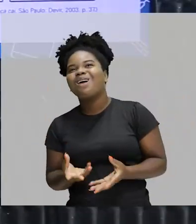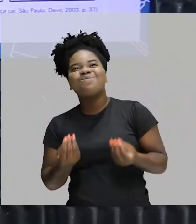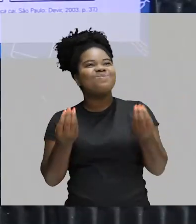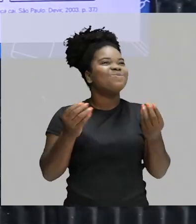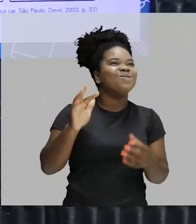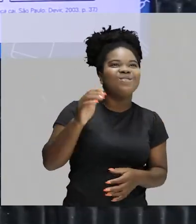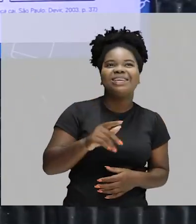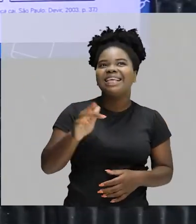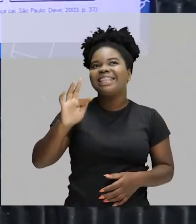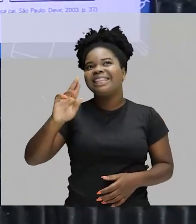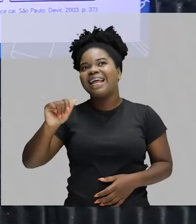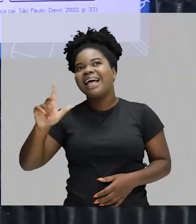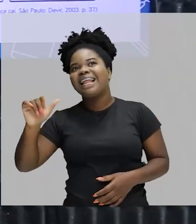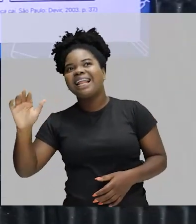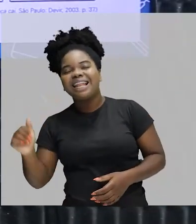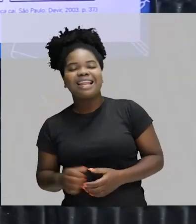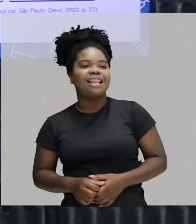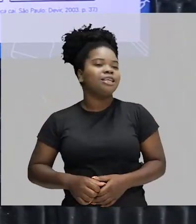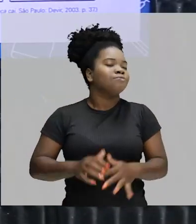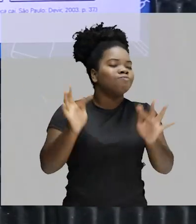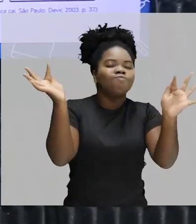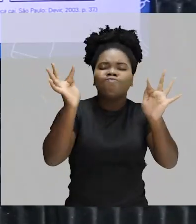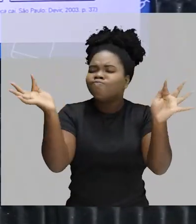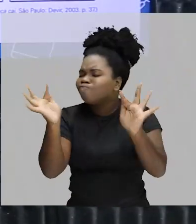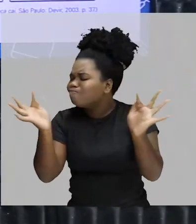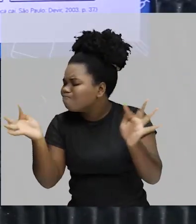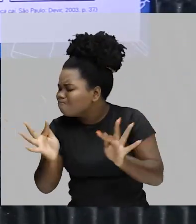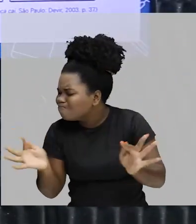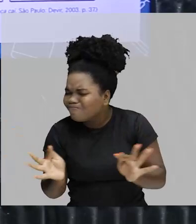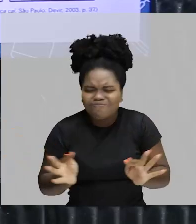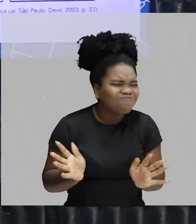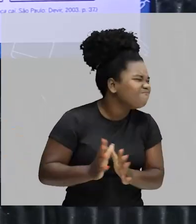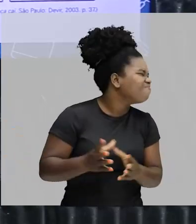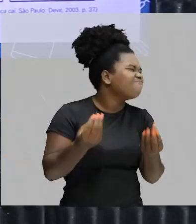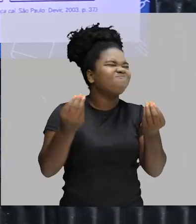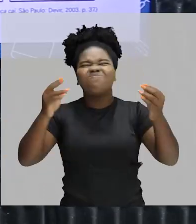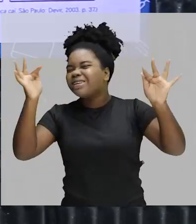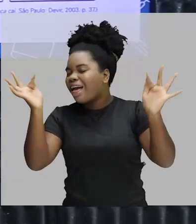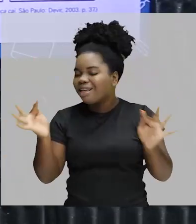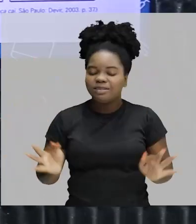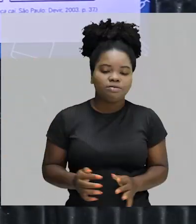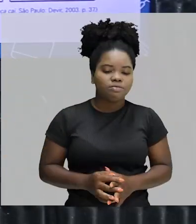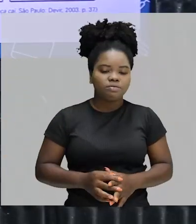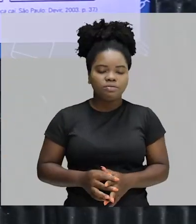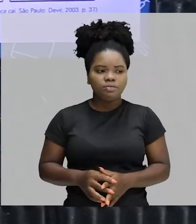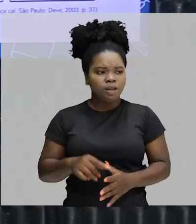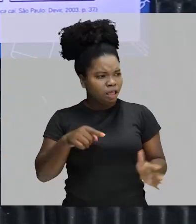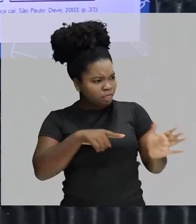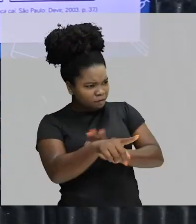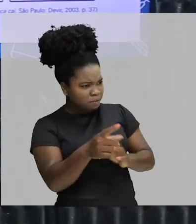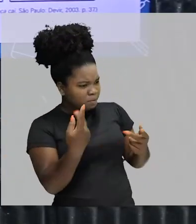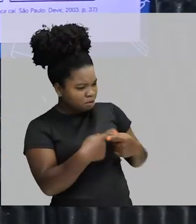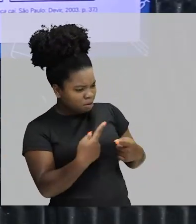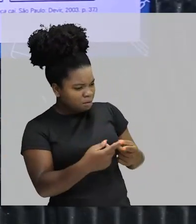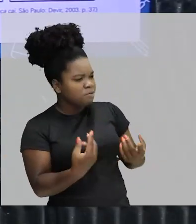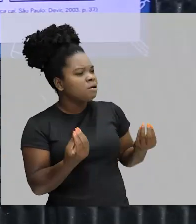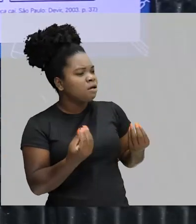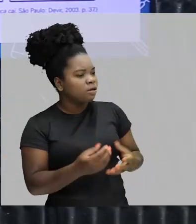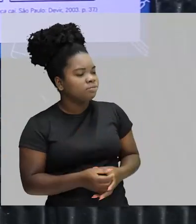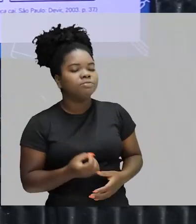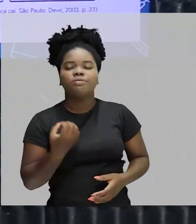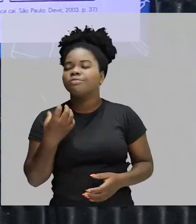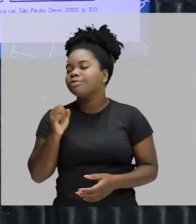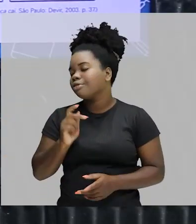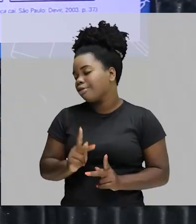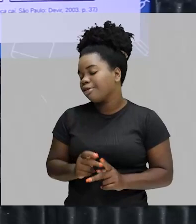tralalalá, felicíssimo, muito felicíssimo. Aí ele diz, não vai perguntar por quê? Tá bom.